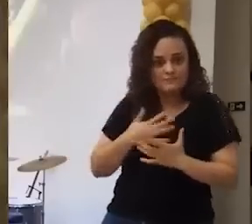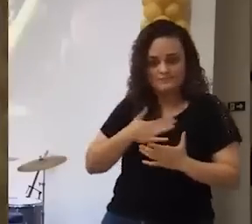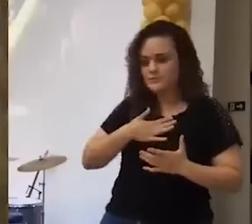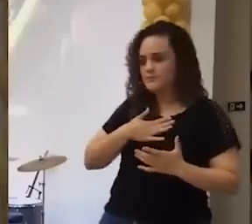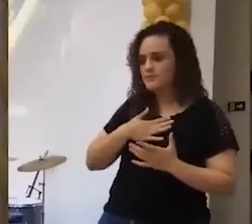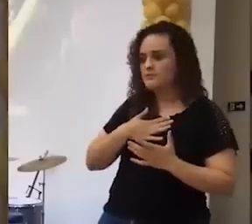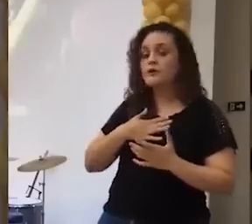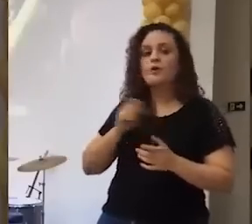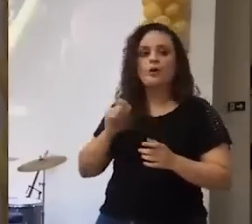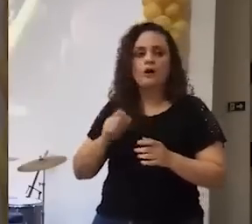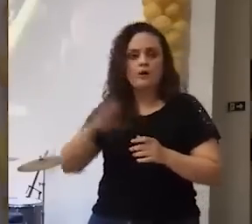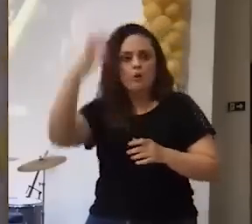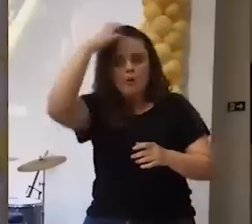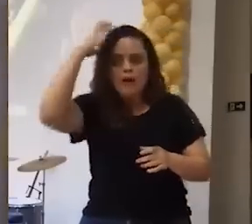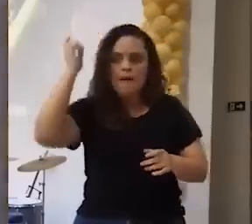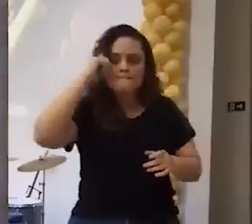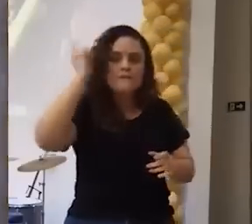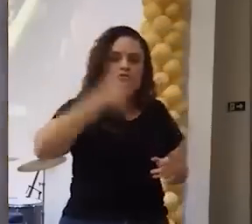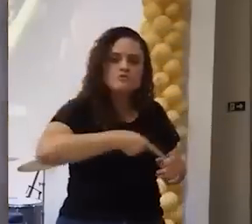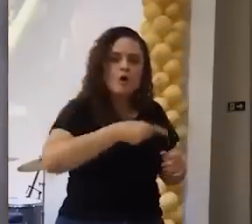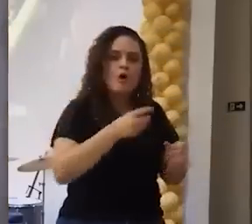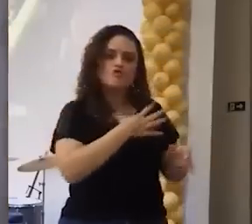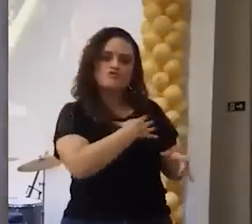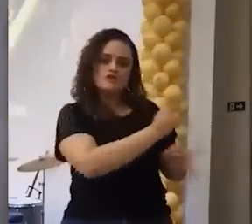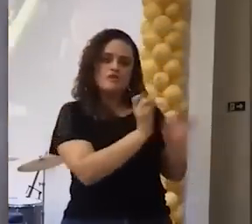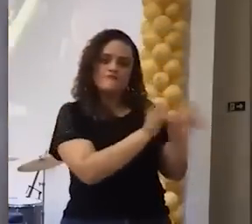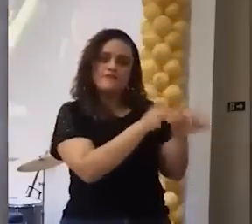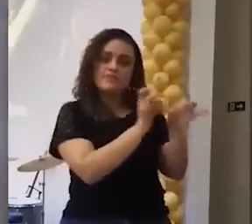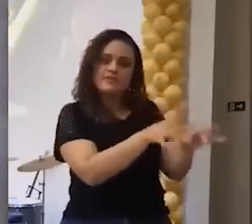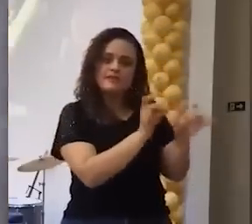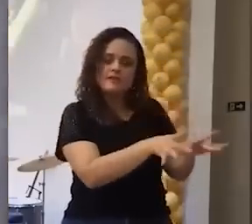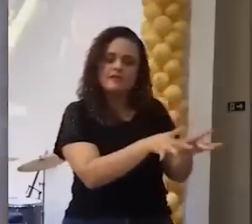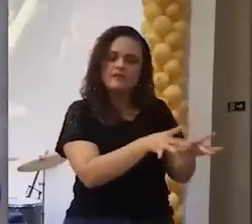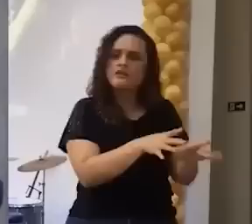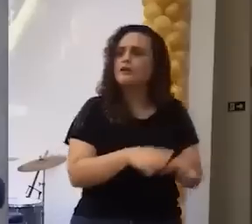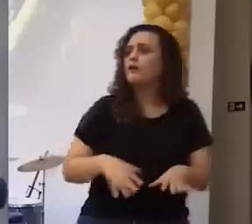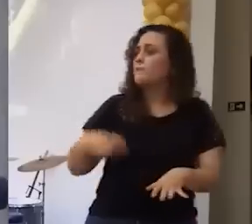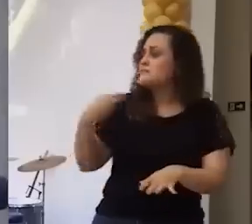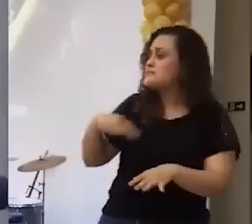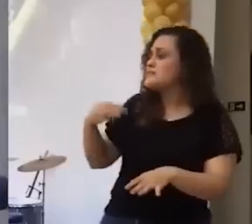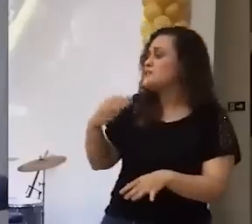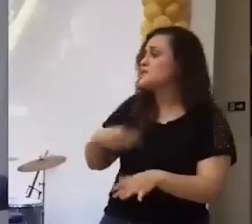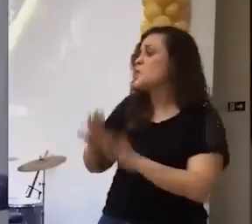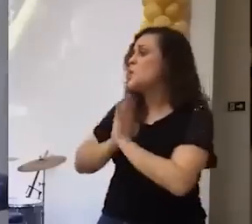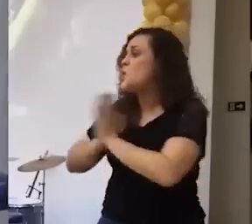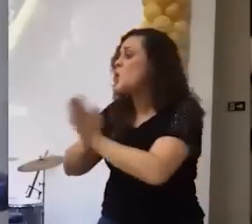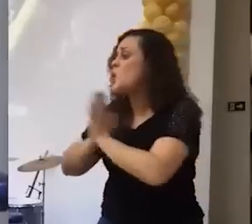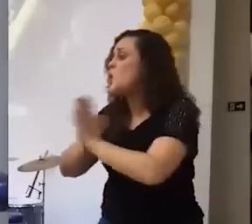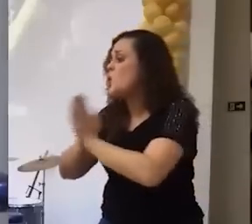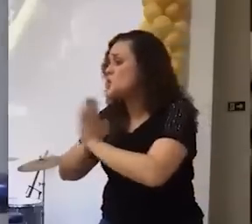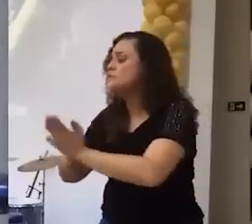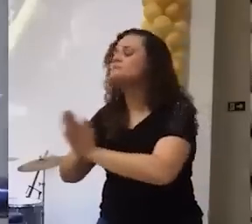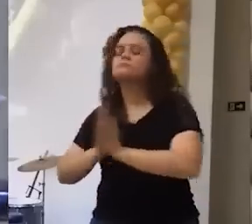filhos. E aquele homem então pede misericórdia e o rei lhe perdoa a dívida de 10 mil